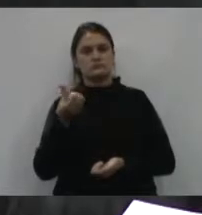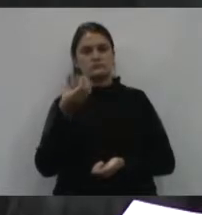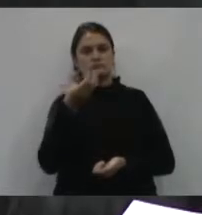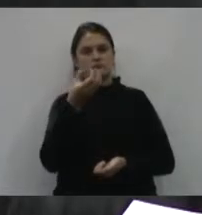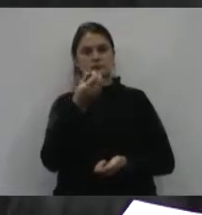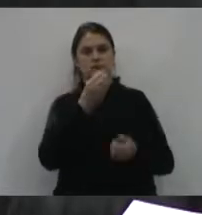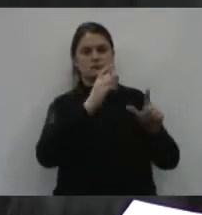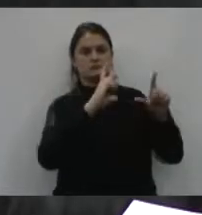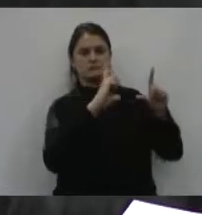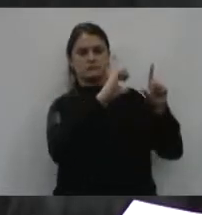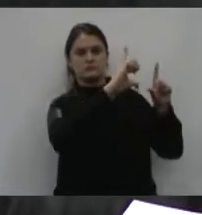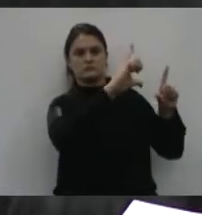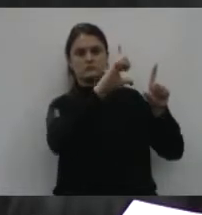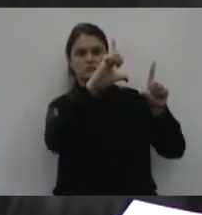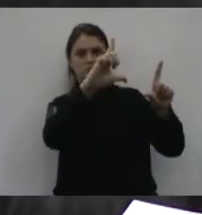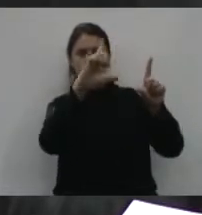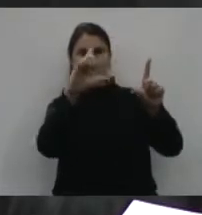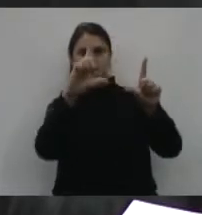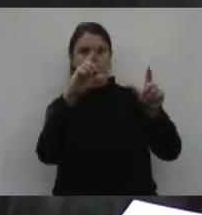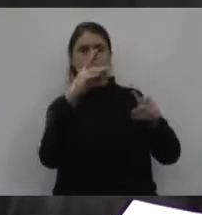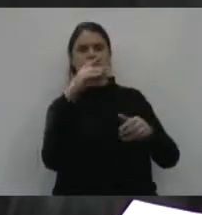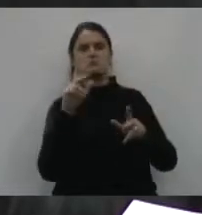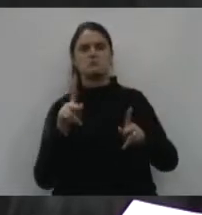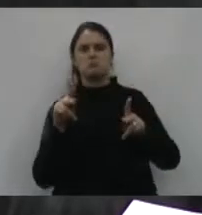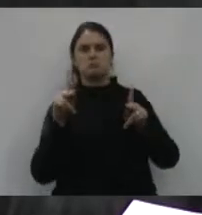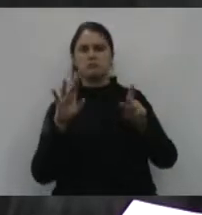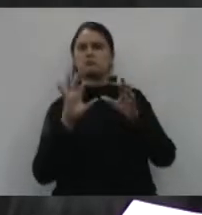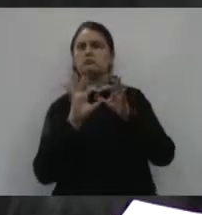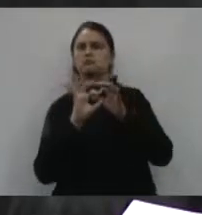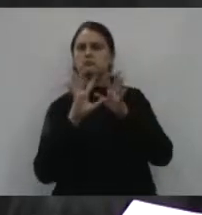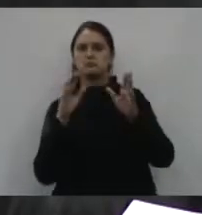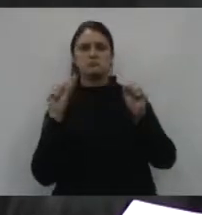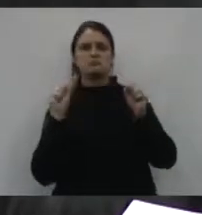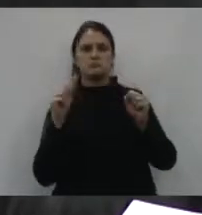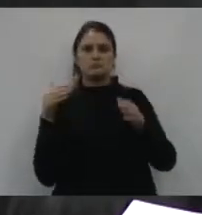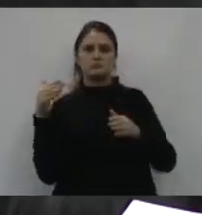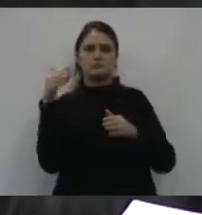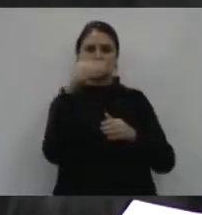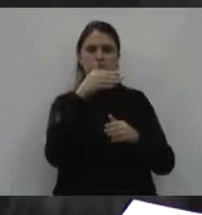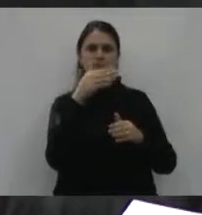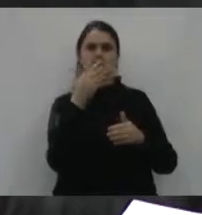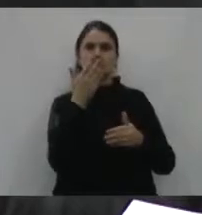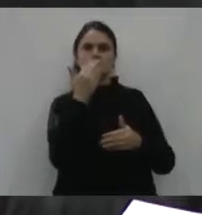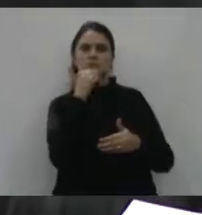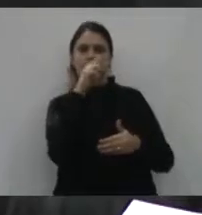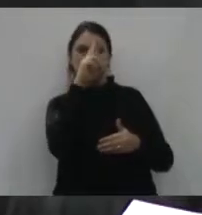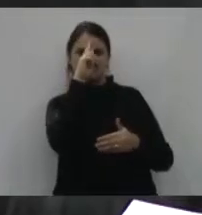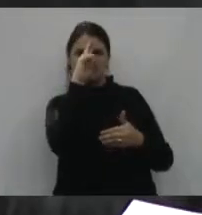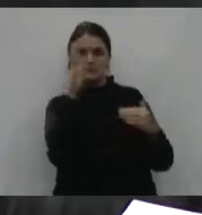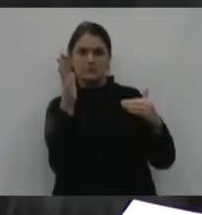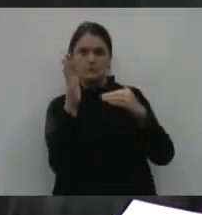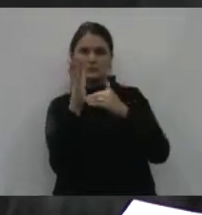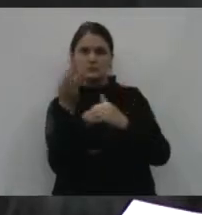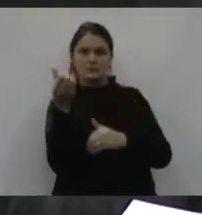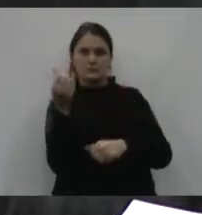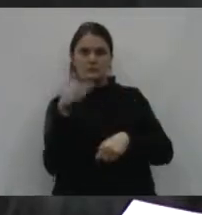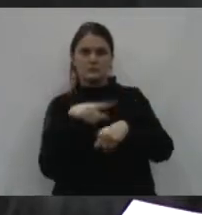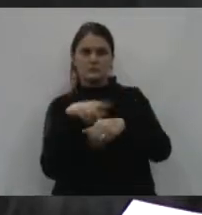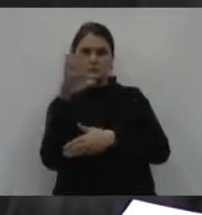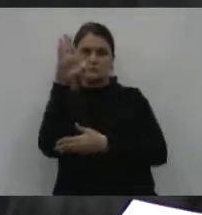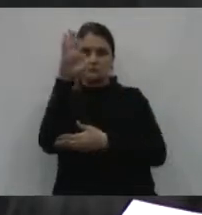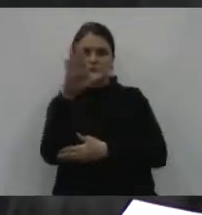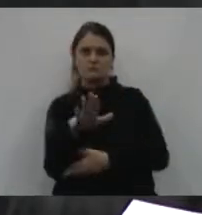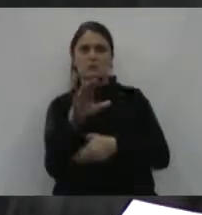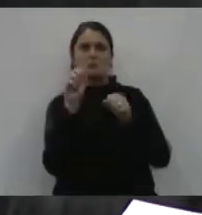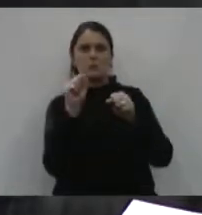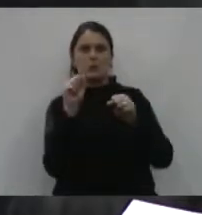60 obras ali sendo expostas, onde a população pode visitar do meio-dia às 6 da tarde, e vale a pena